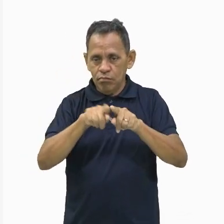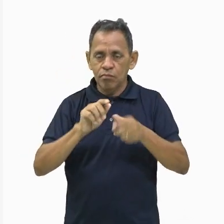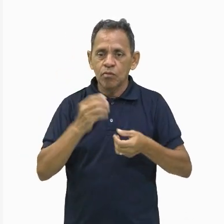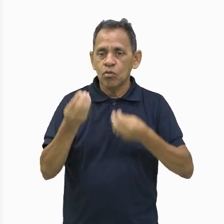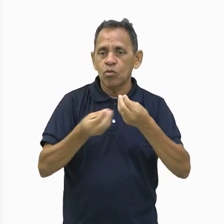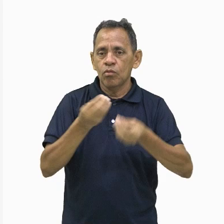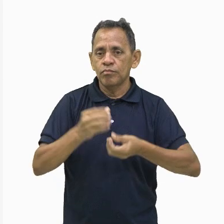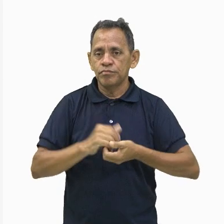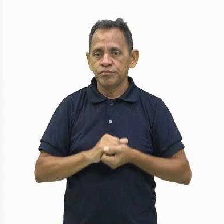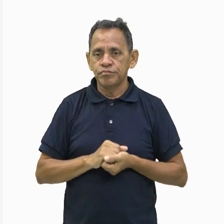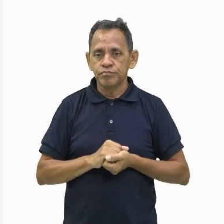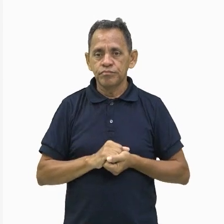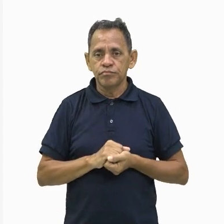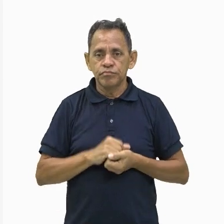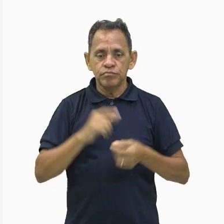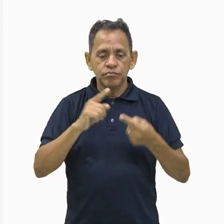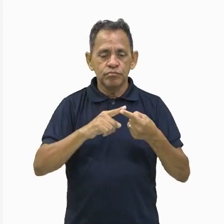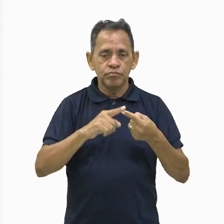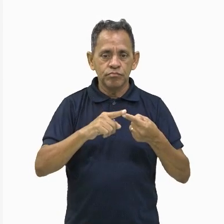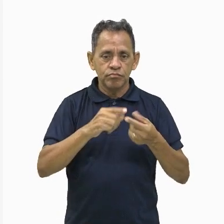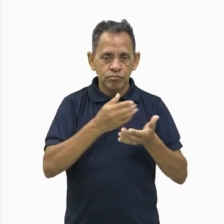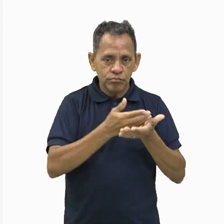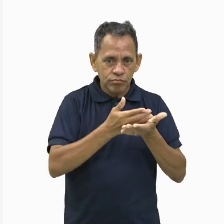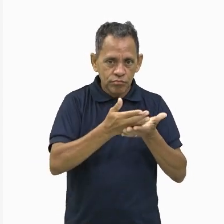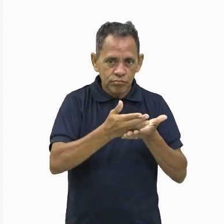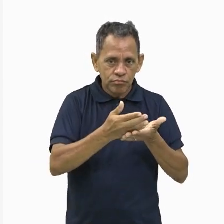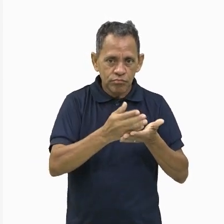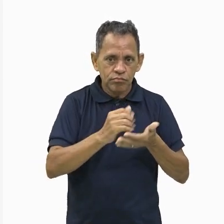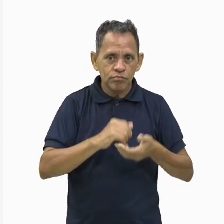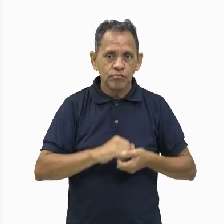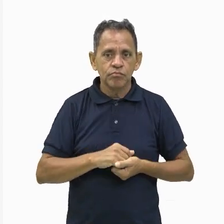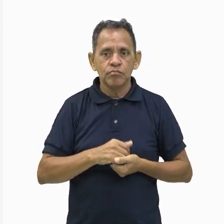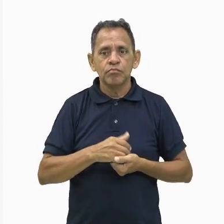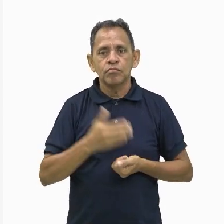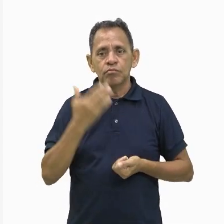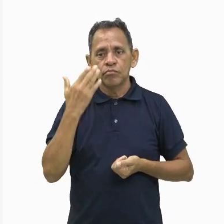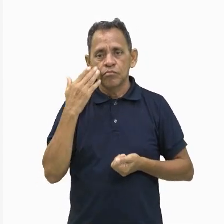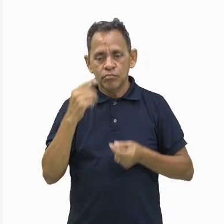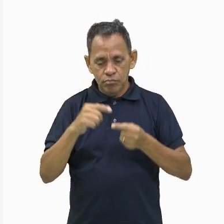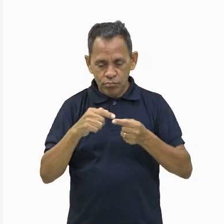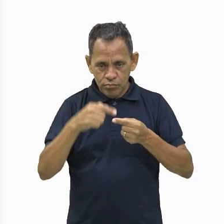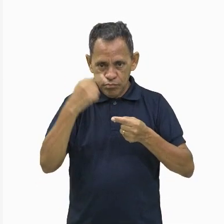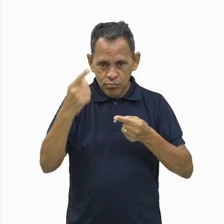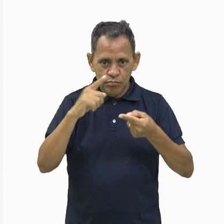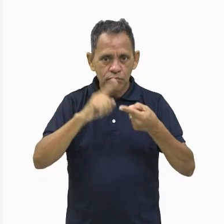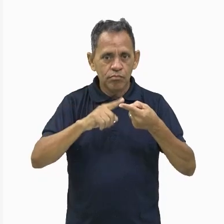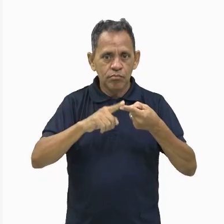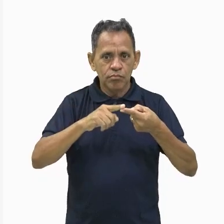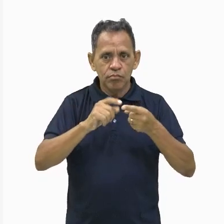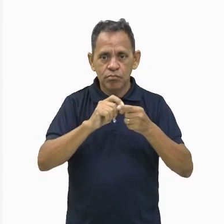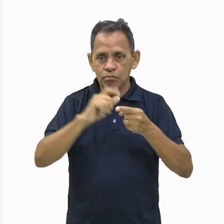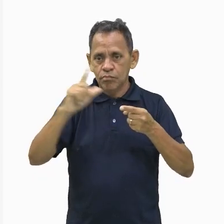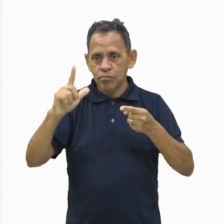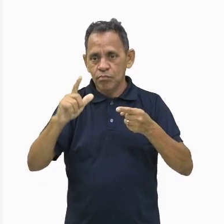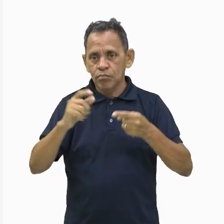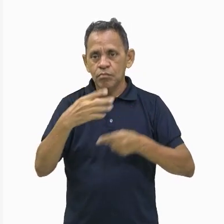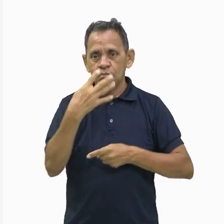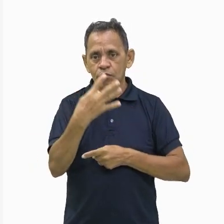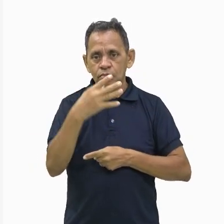bora marcar. Primeiro o valor inicial, importante para a gente. Depois, um primeiro aumento de quanto? De